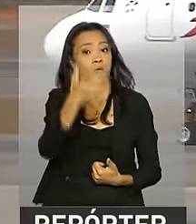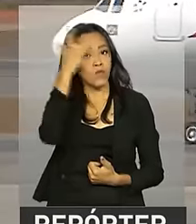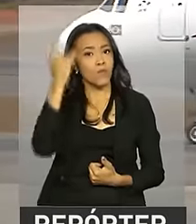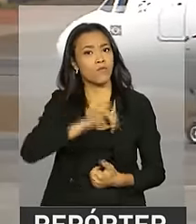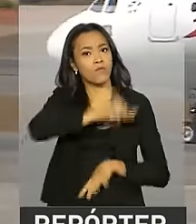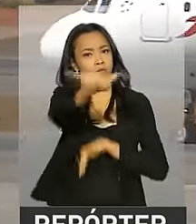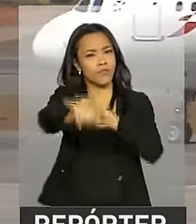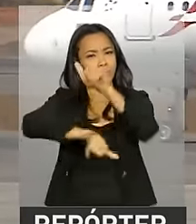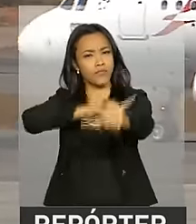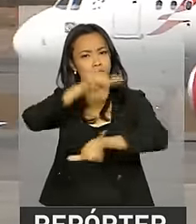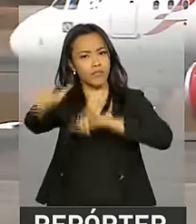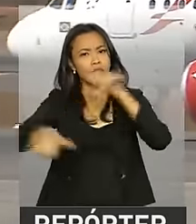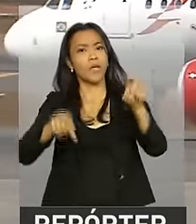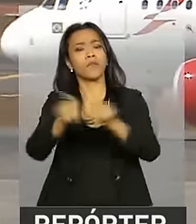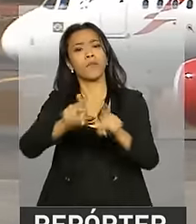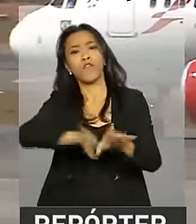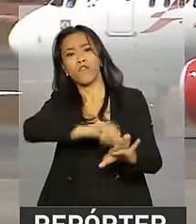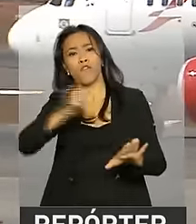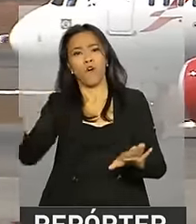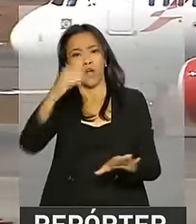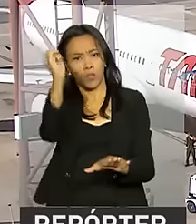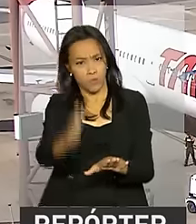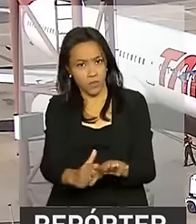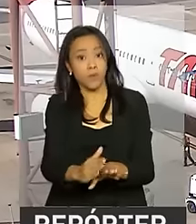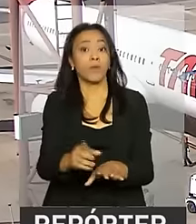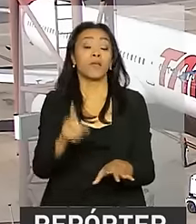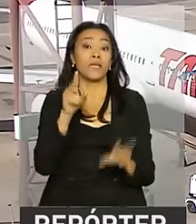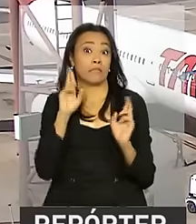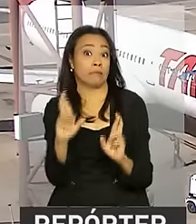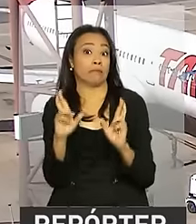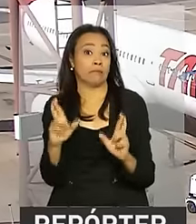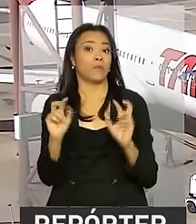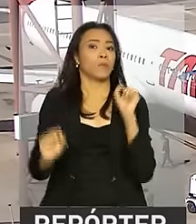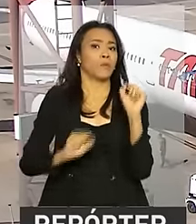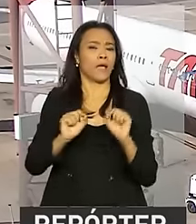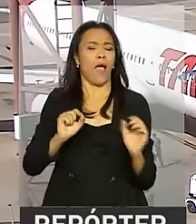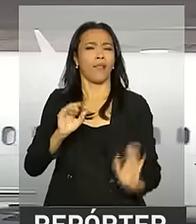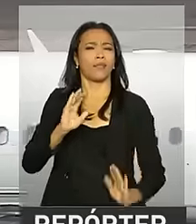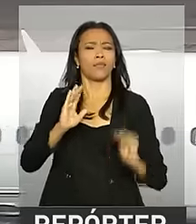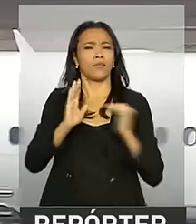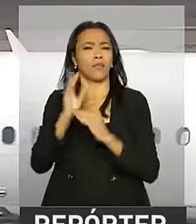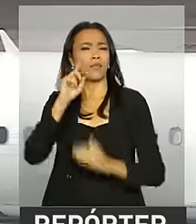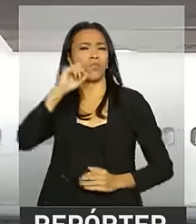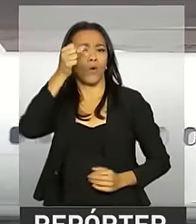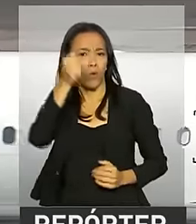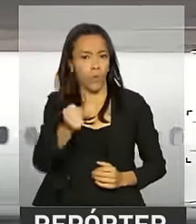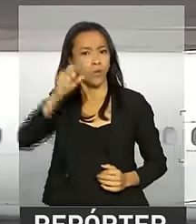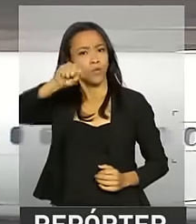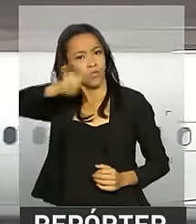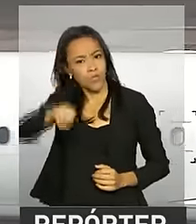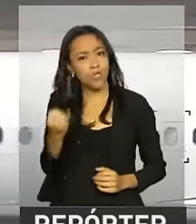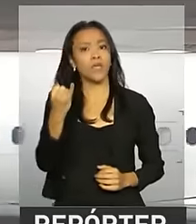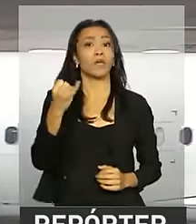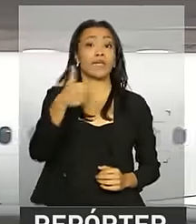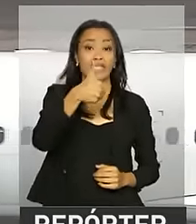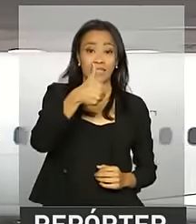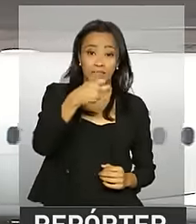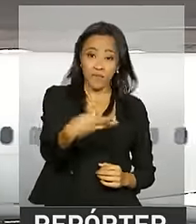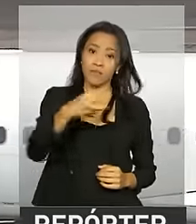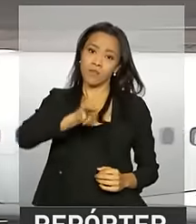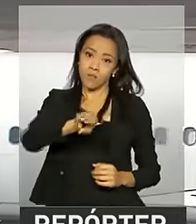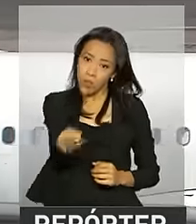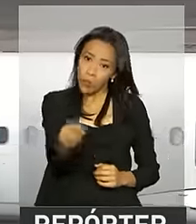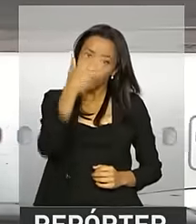domésticos e internacionais E a expectativa é que até o dia 8 de janeiro 13 milhões de